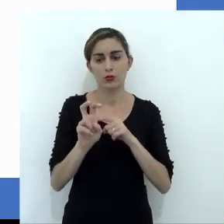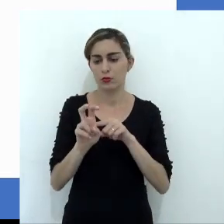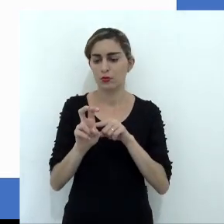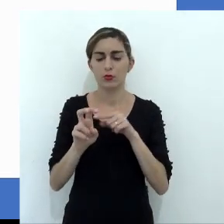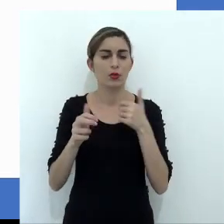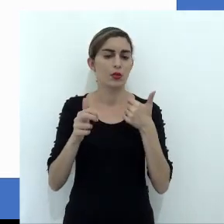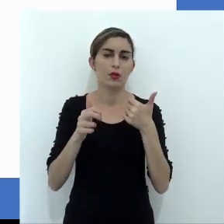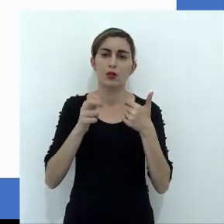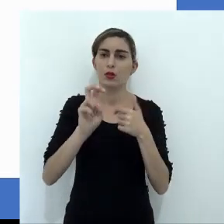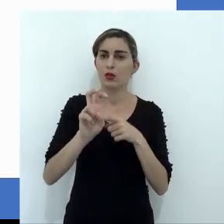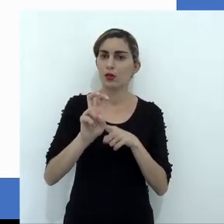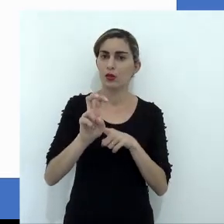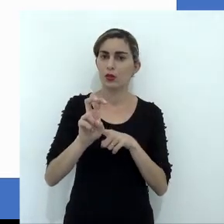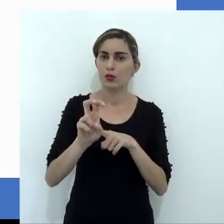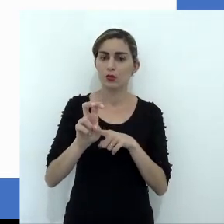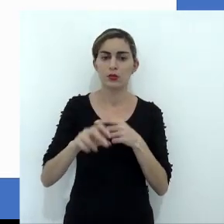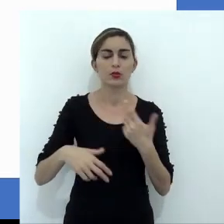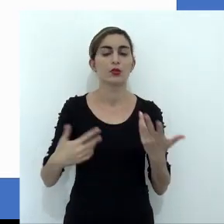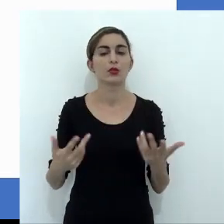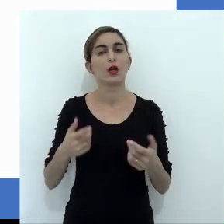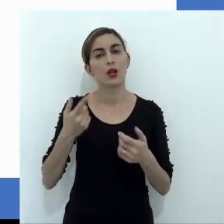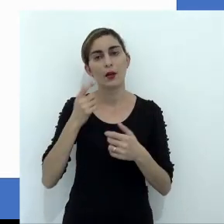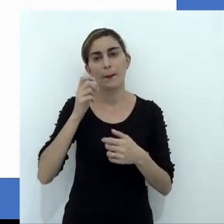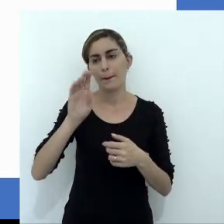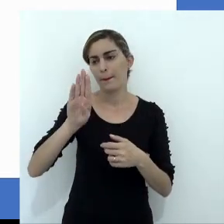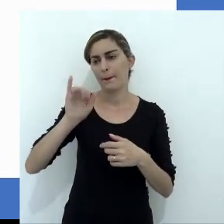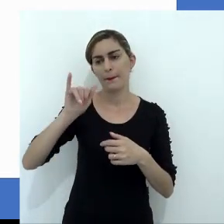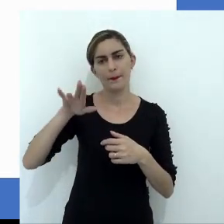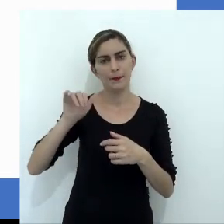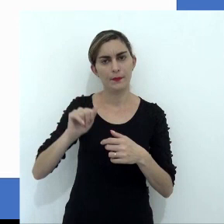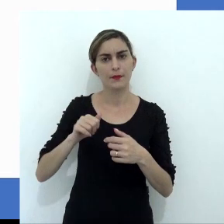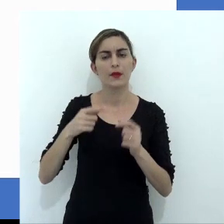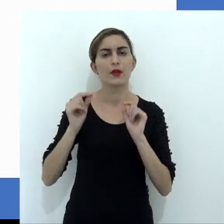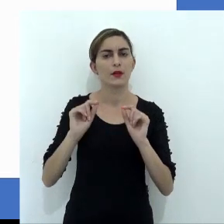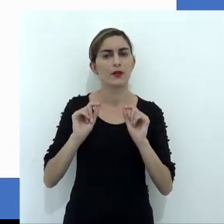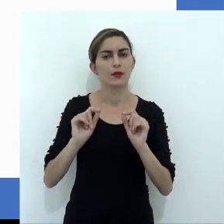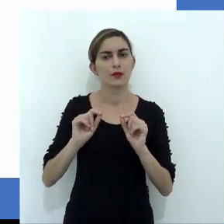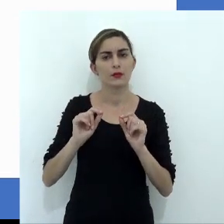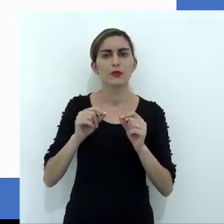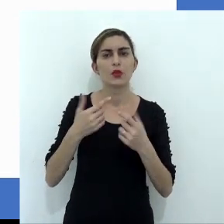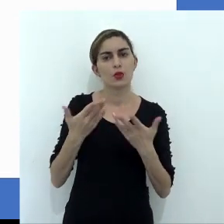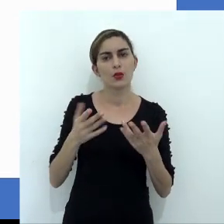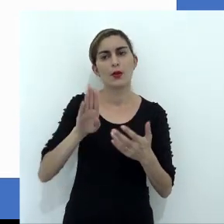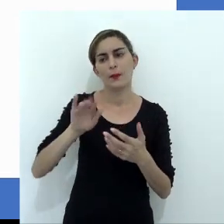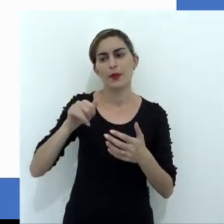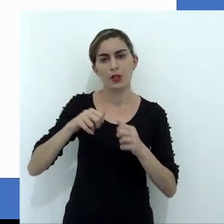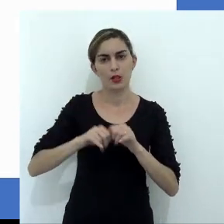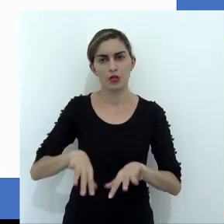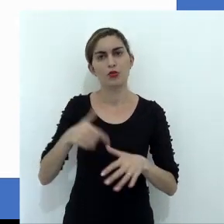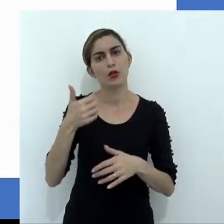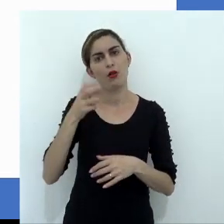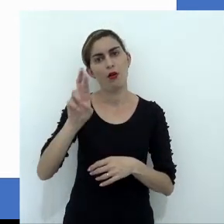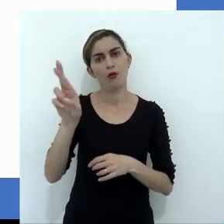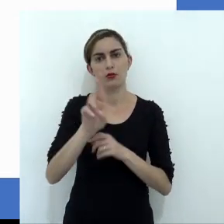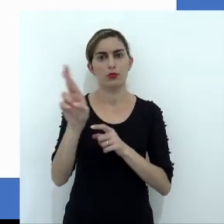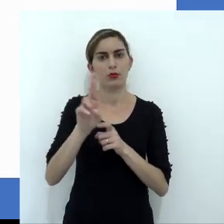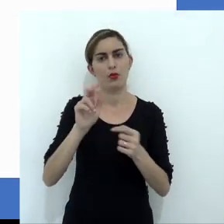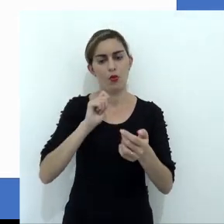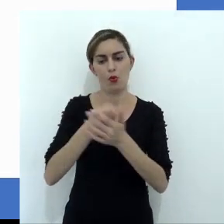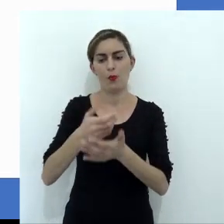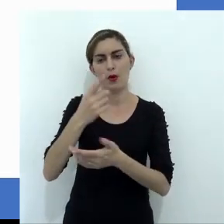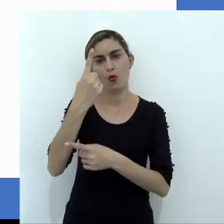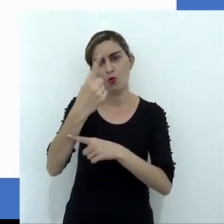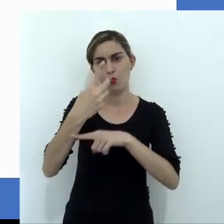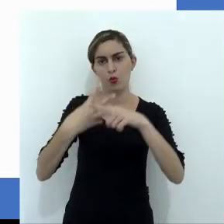qualquer número multiplicado por 1 é ele mesmo. Então 15 vezes 1 é igual a 15, ou seja, Bia gastou R$15 para